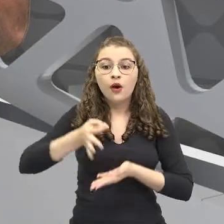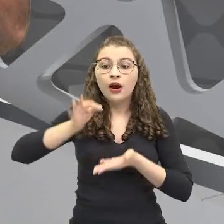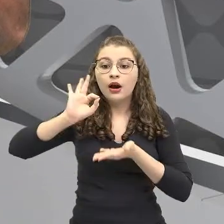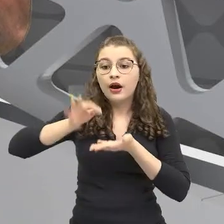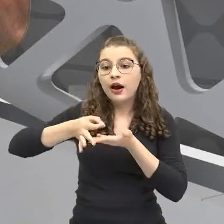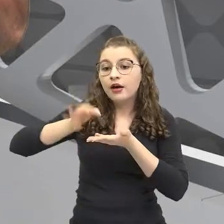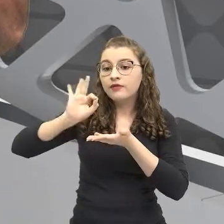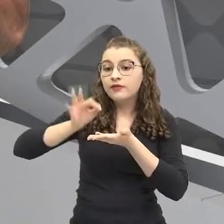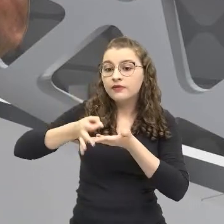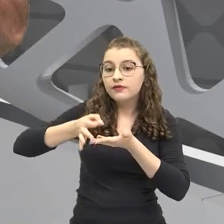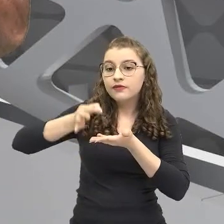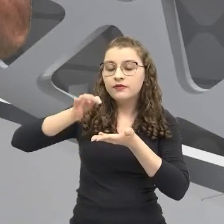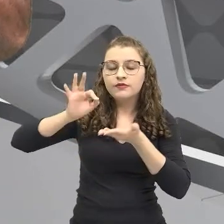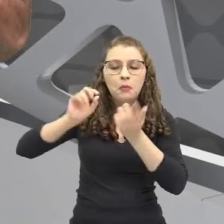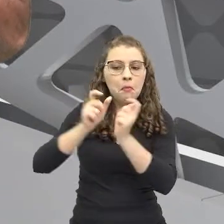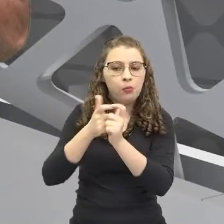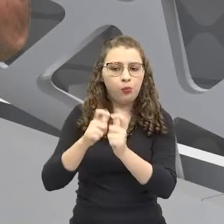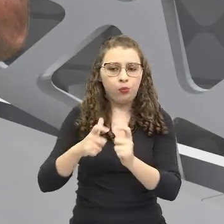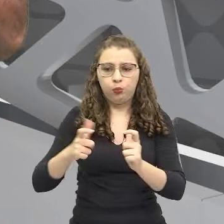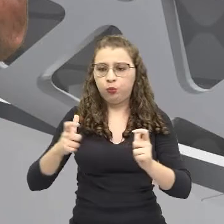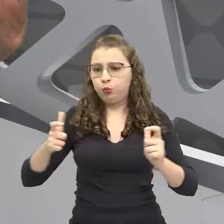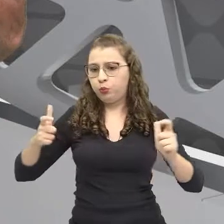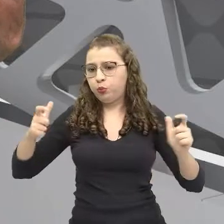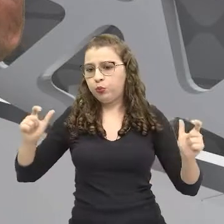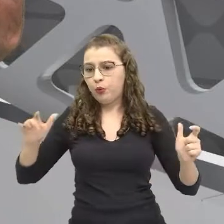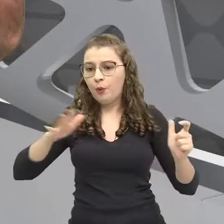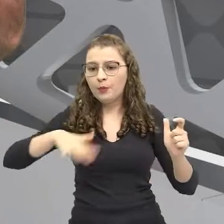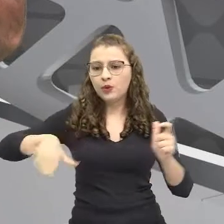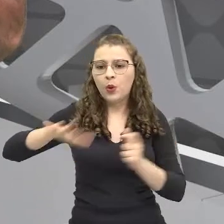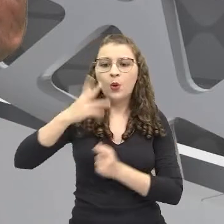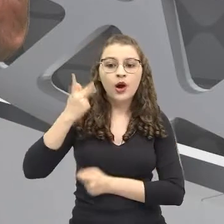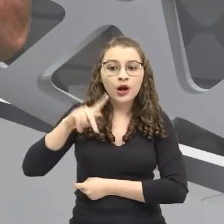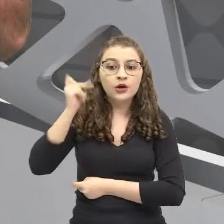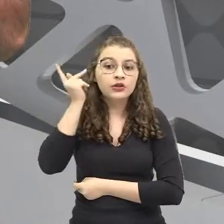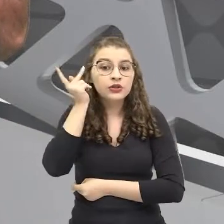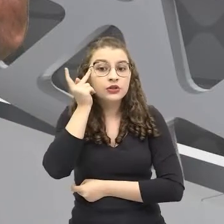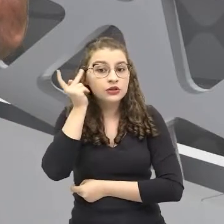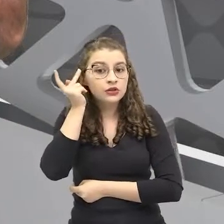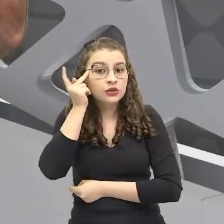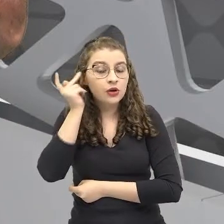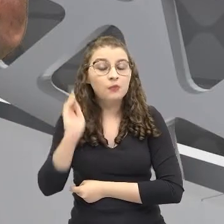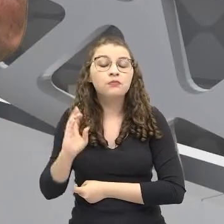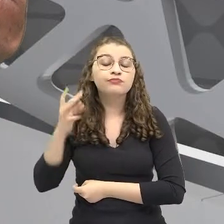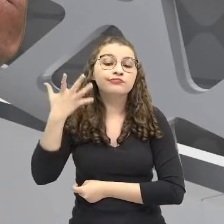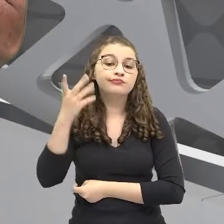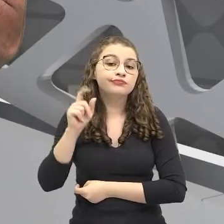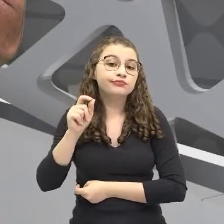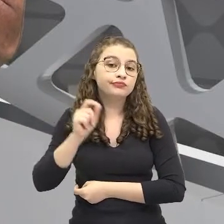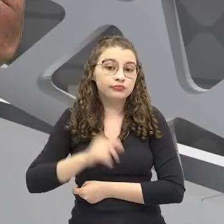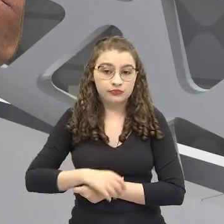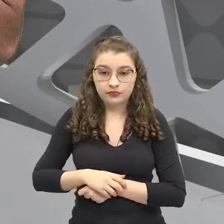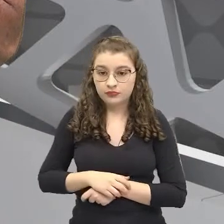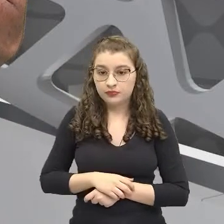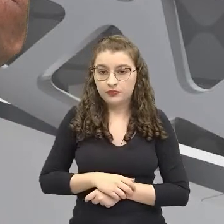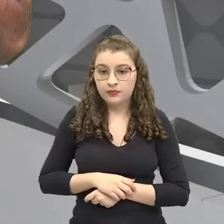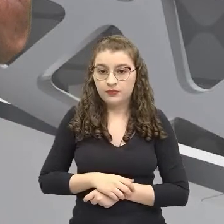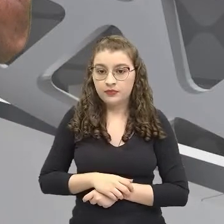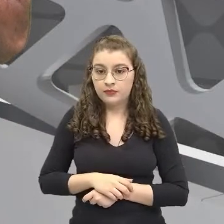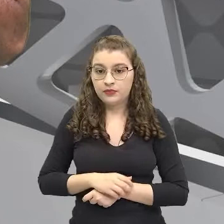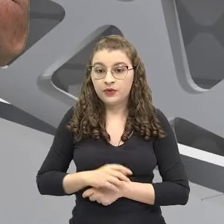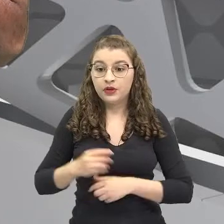sendo a grande riqueza da cidade de São Paulo. O que ocorreu? Além dessa industrialização,